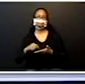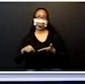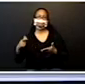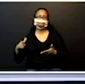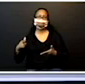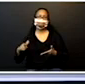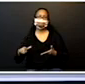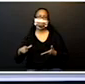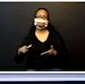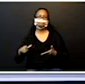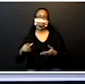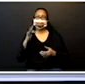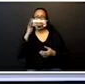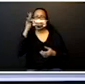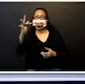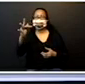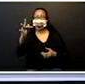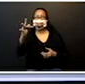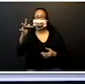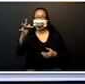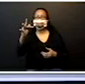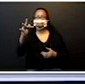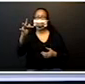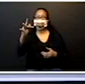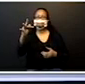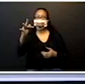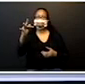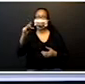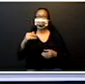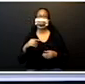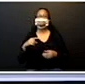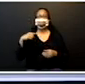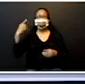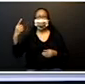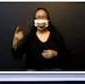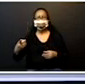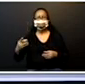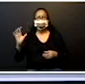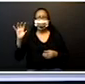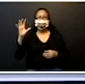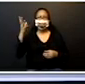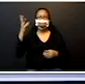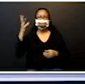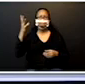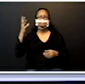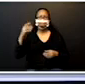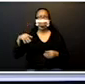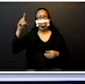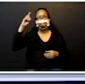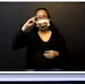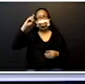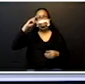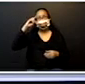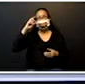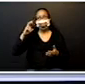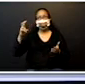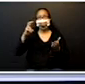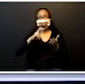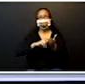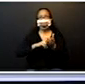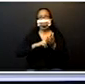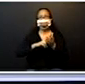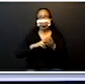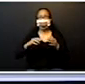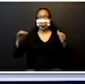agora no futuro. Quer dizer, ainda vai acontecer. O dia amanheceu